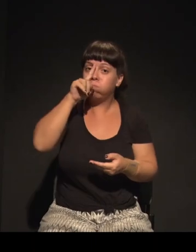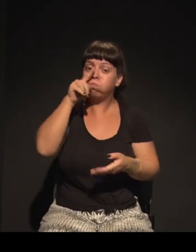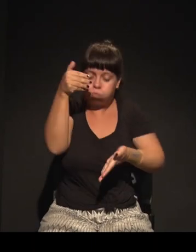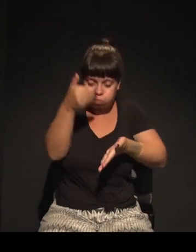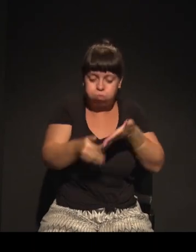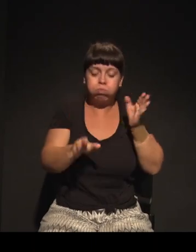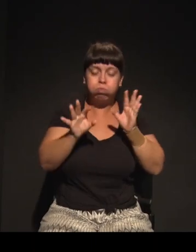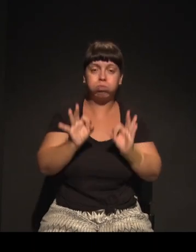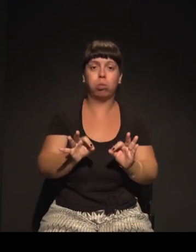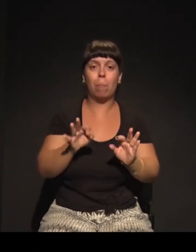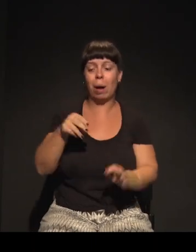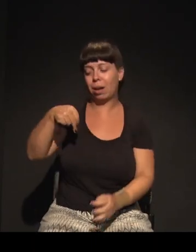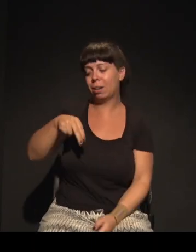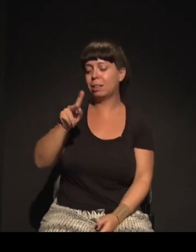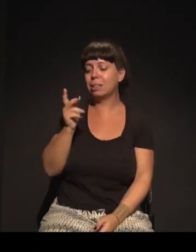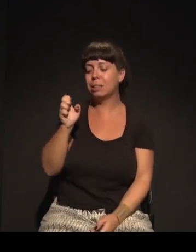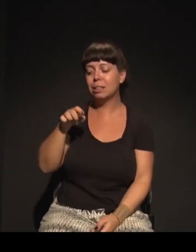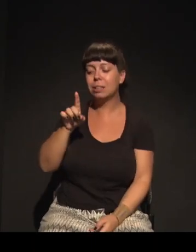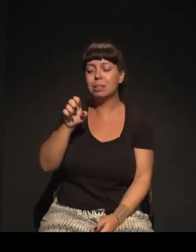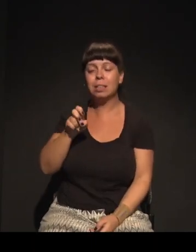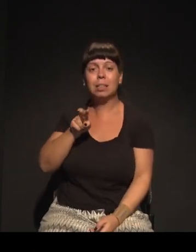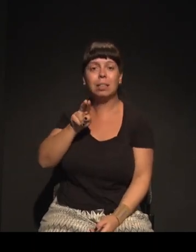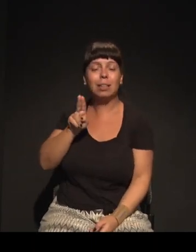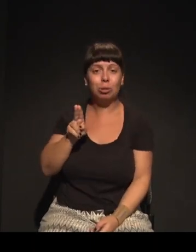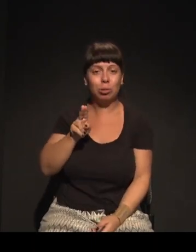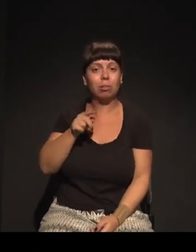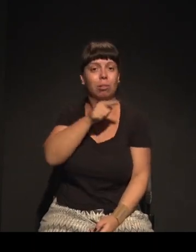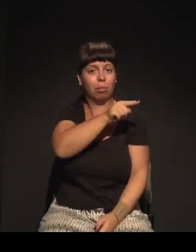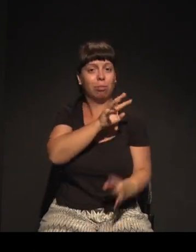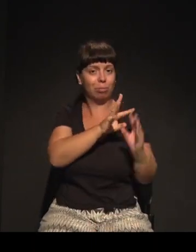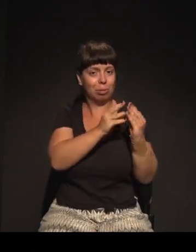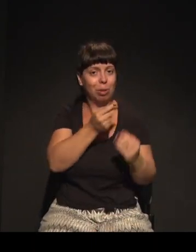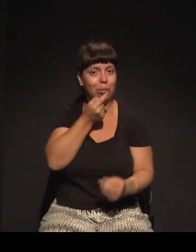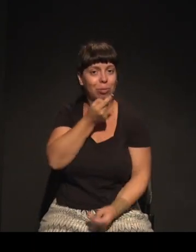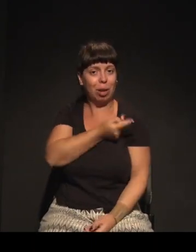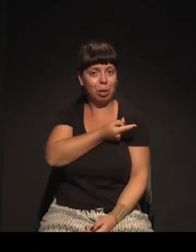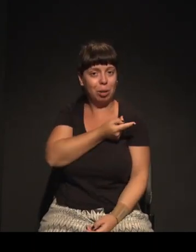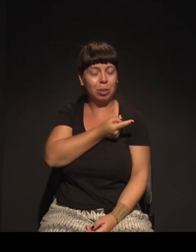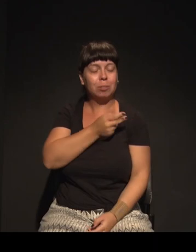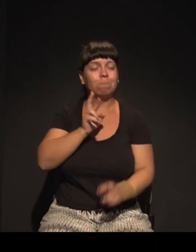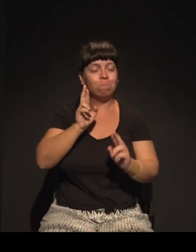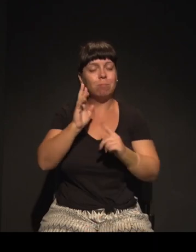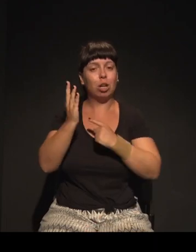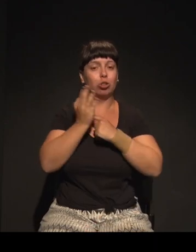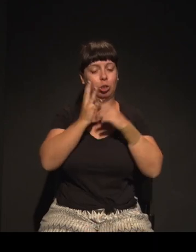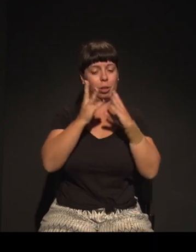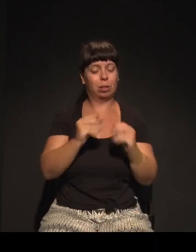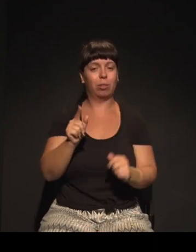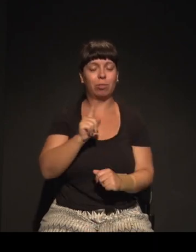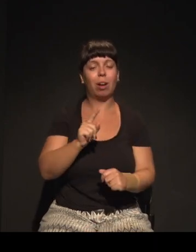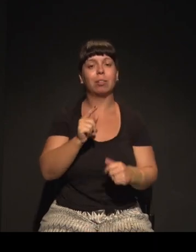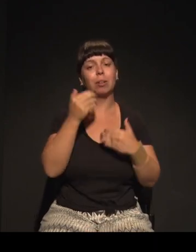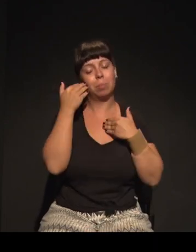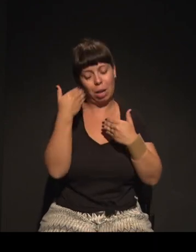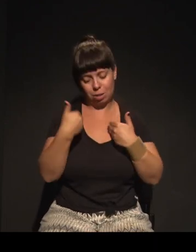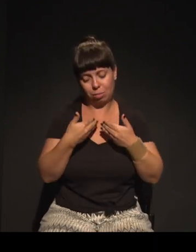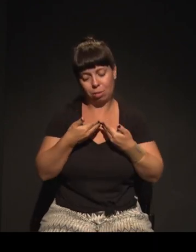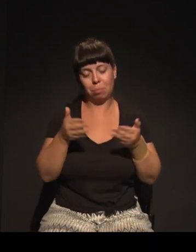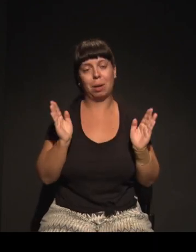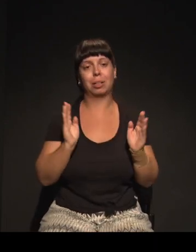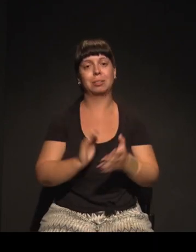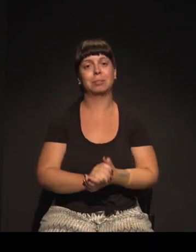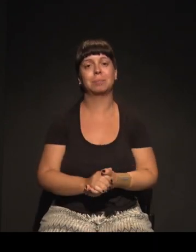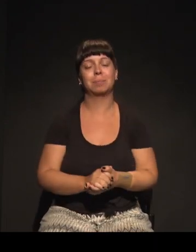que nosso líder ou como diz aparente é não é de deixar isso acabar no mais obrigado a manter à disposição fica